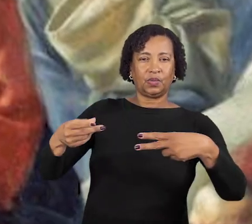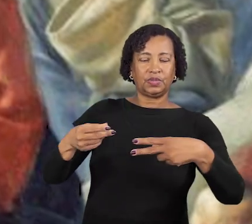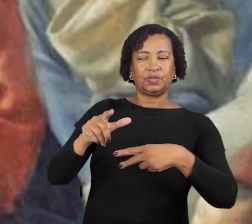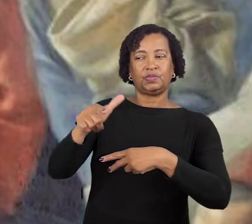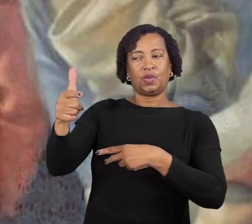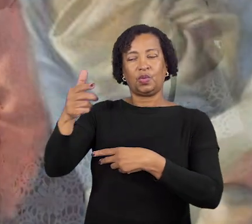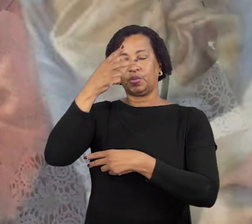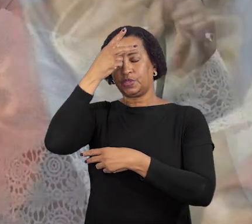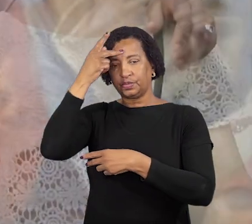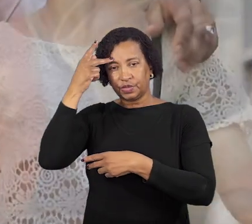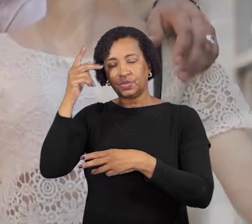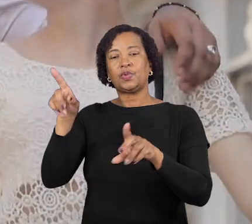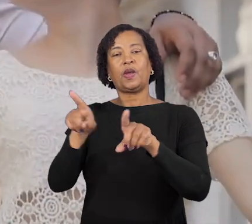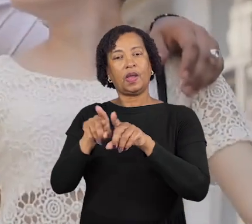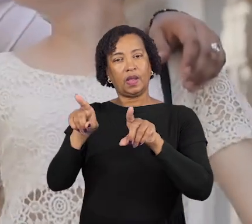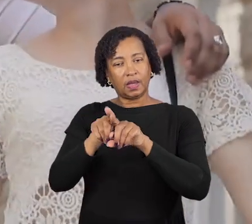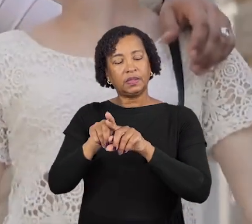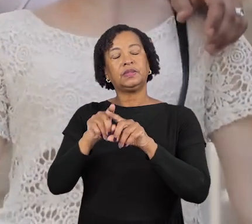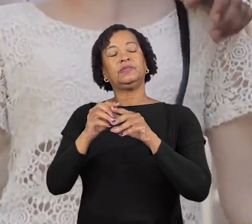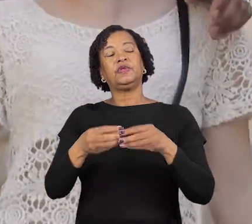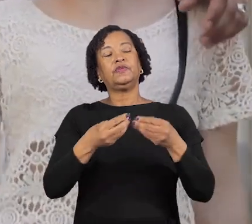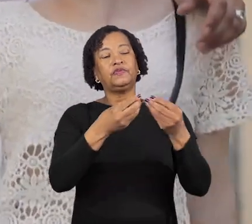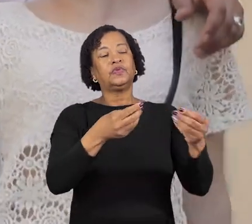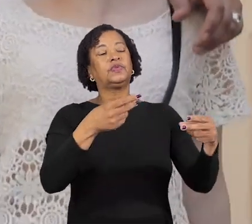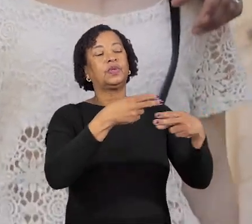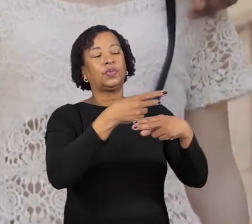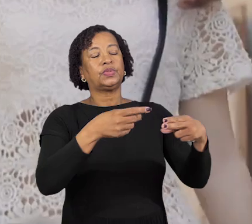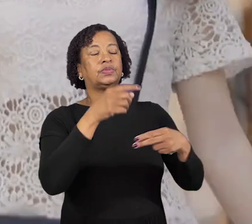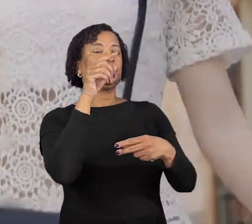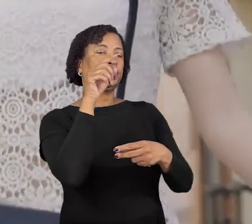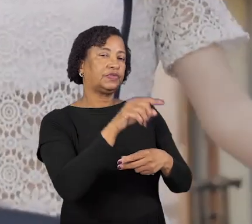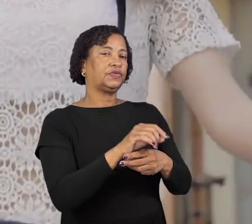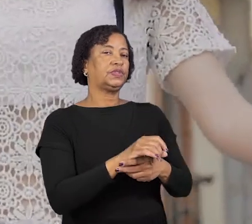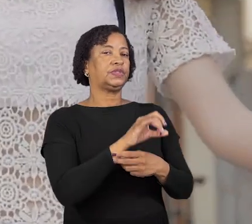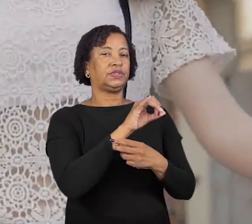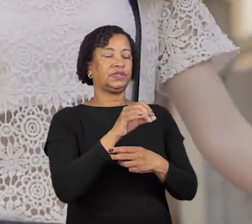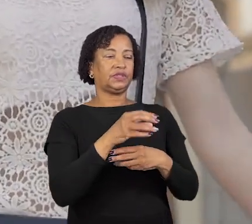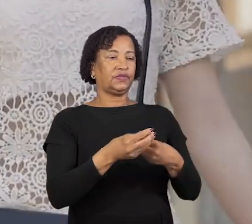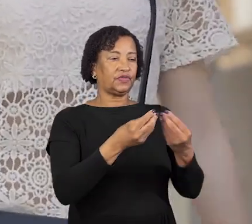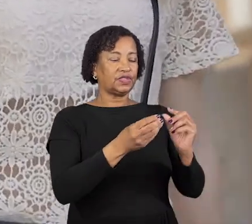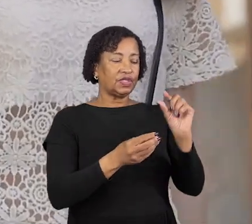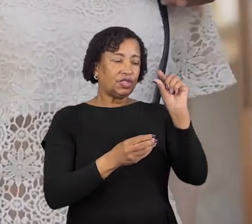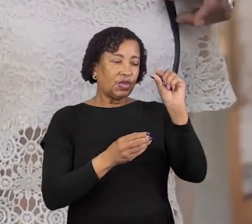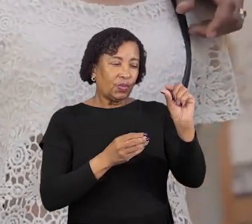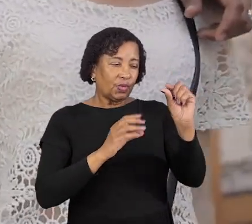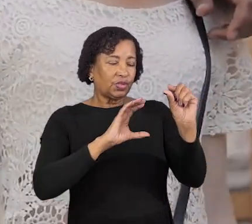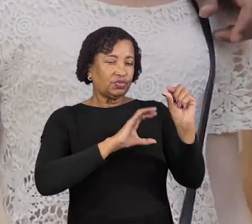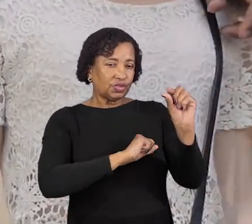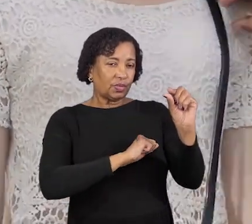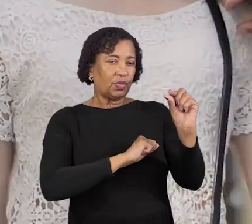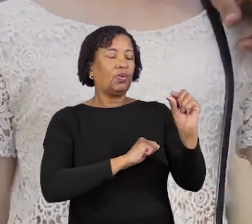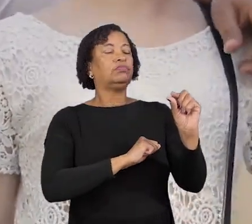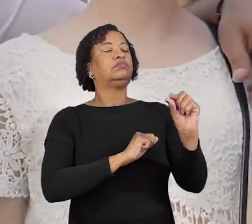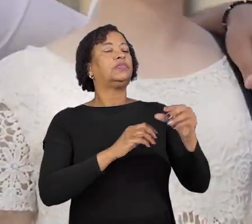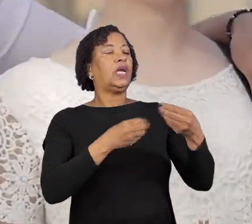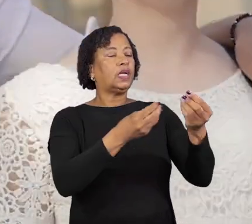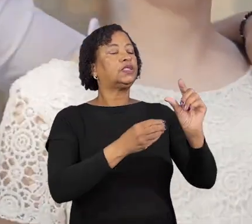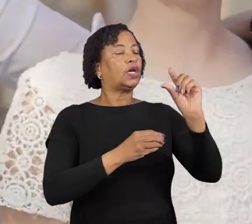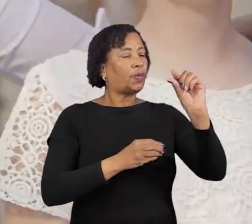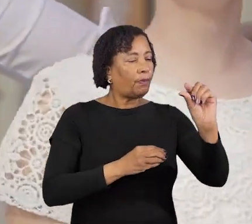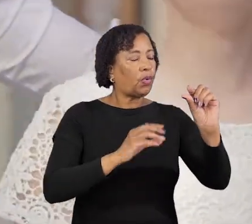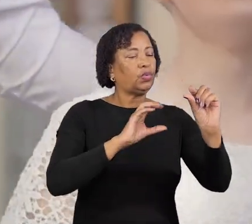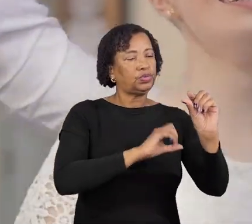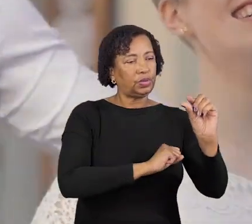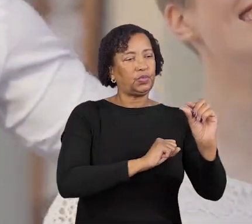outras pessoas, elas usarão para dar a você. Se você der só um pouquinho de amor, elas darão a